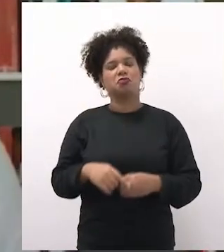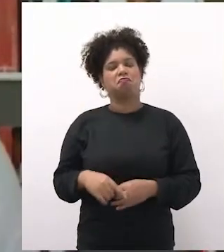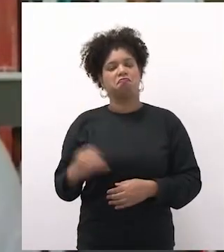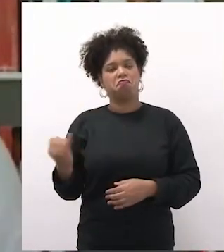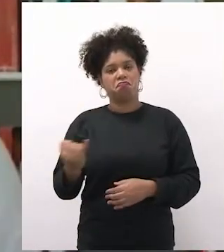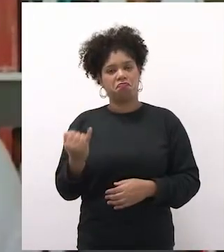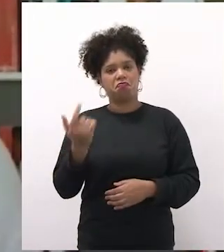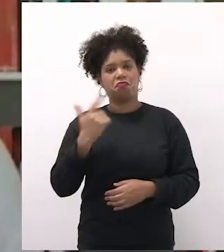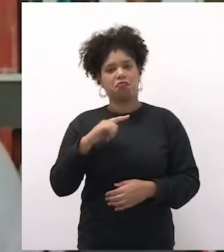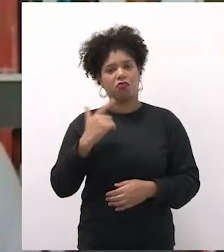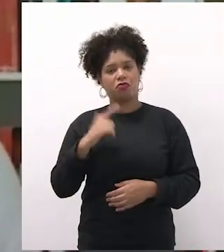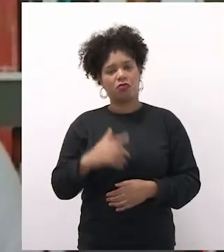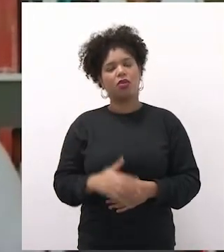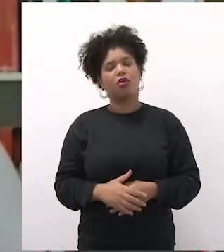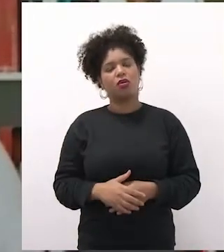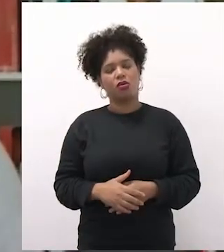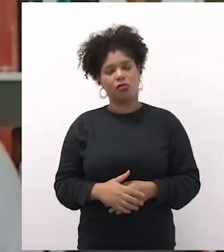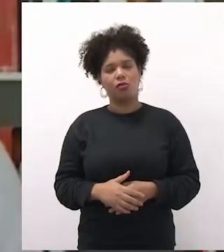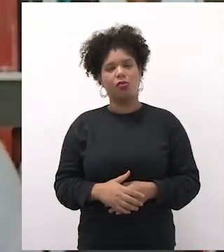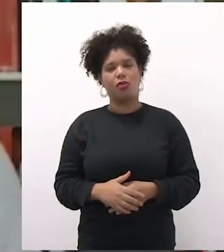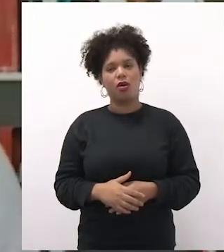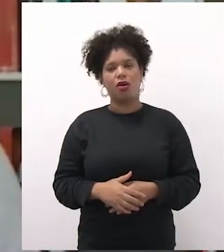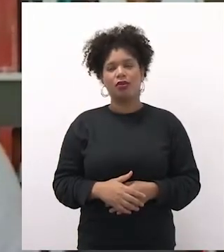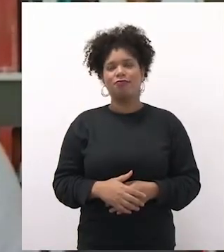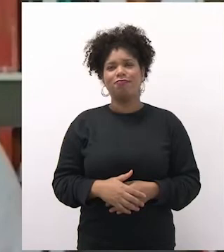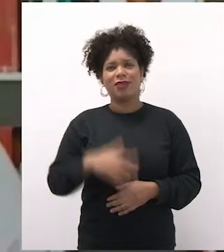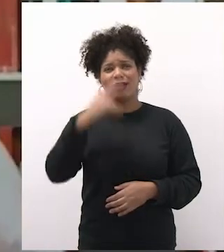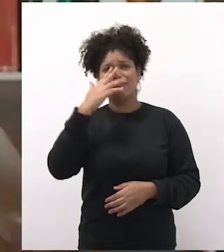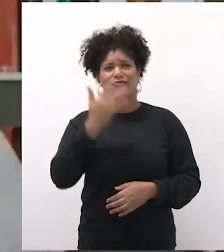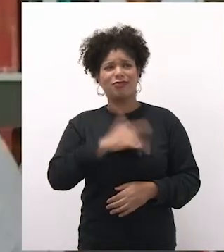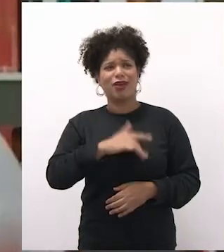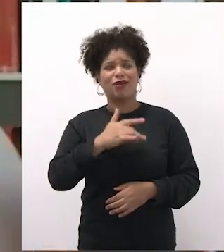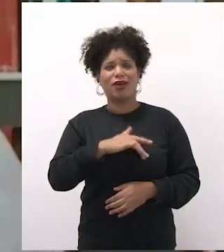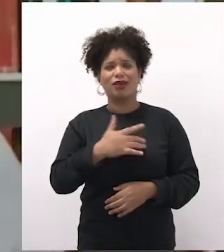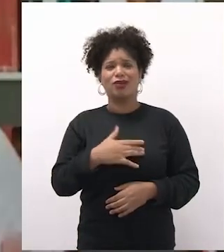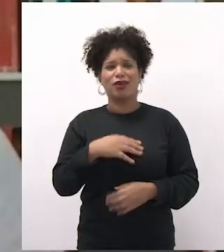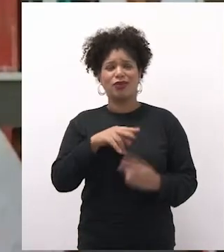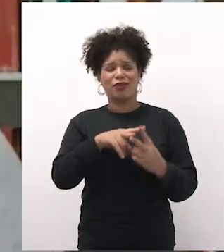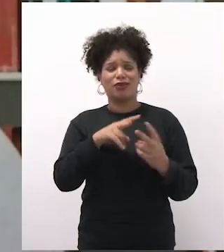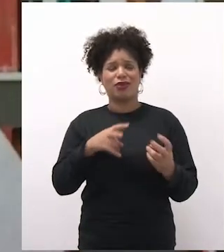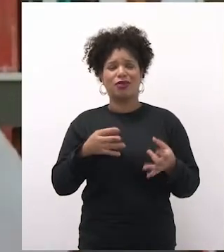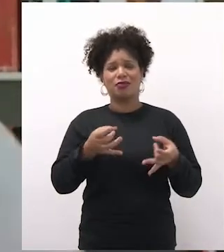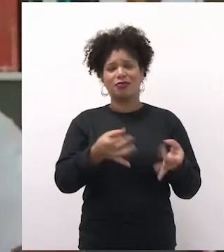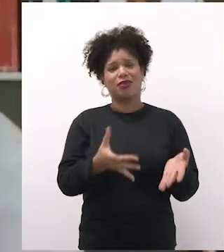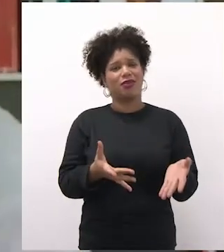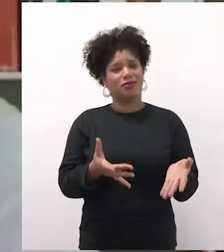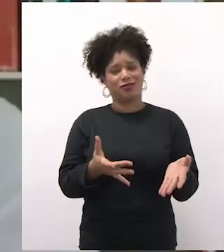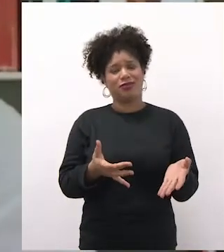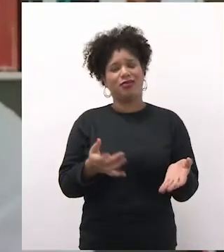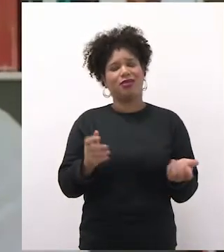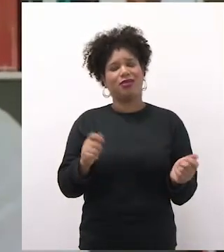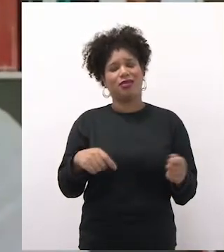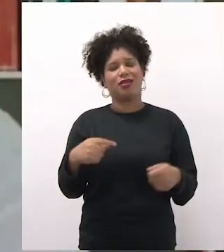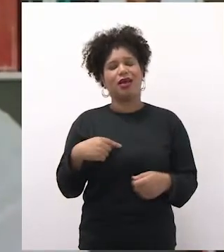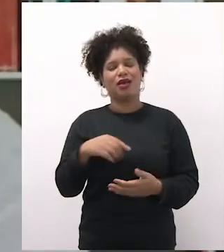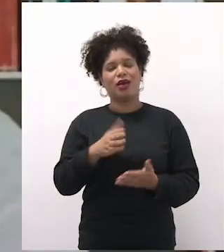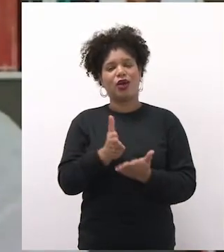diferentes, eu acho que seria uma pena de a gente deixar de explorar esse lado que é tão, tão rico.